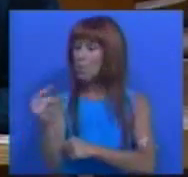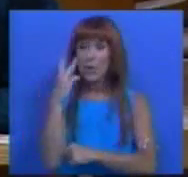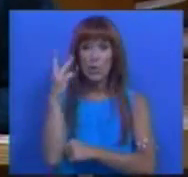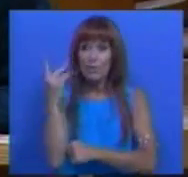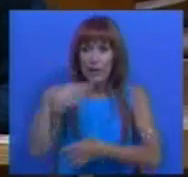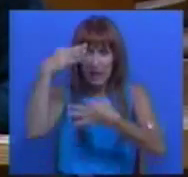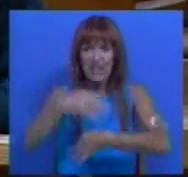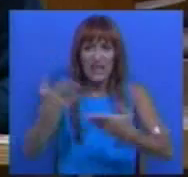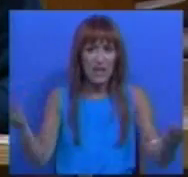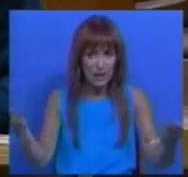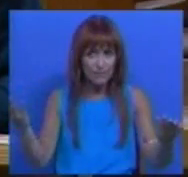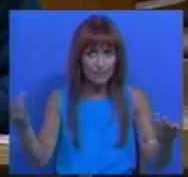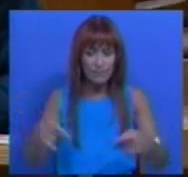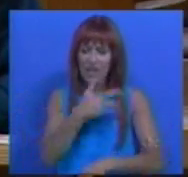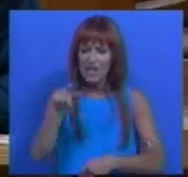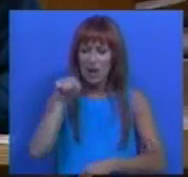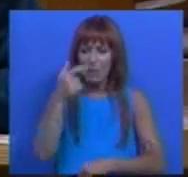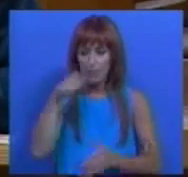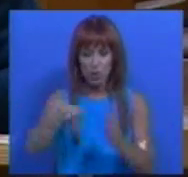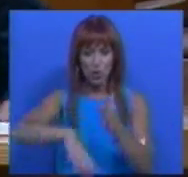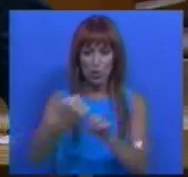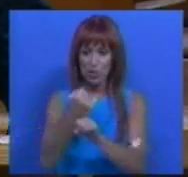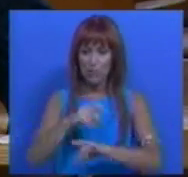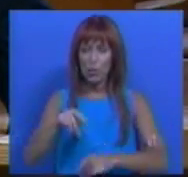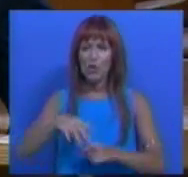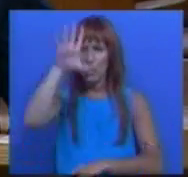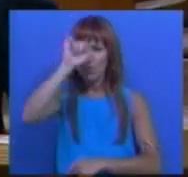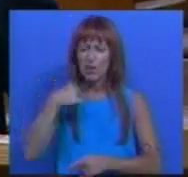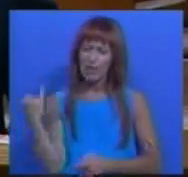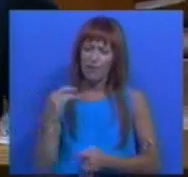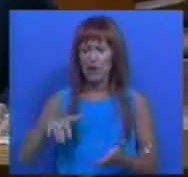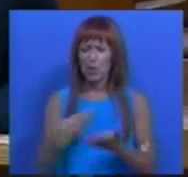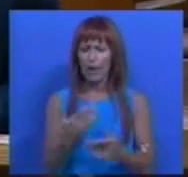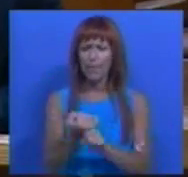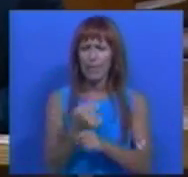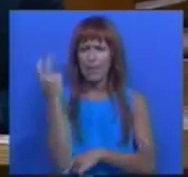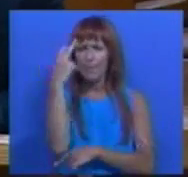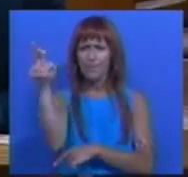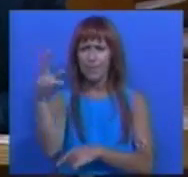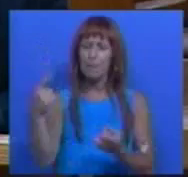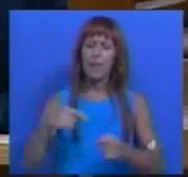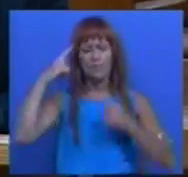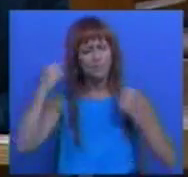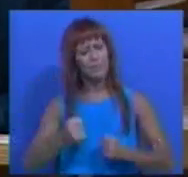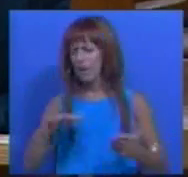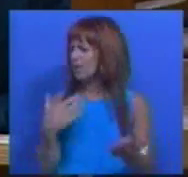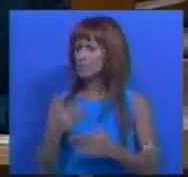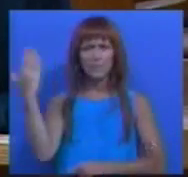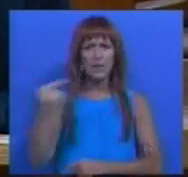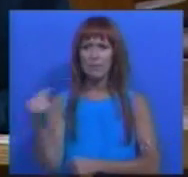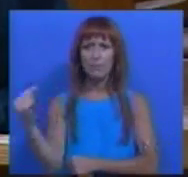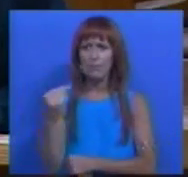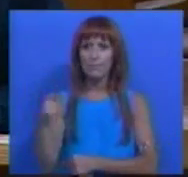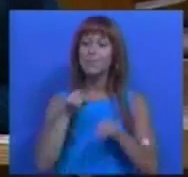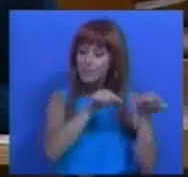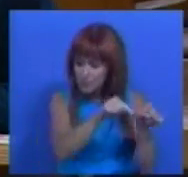de vida digna. Os 100 mil precários a quem o Estado finge que não dá trabalho permanente e teima em não dar direitos